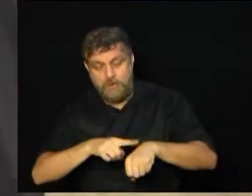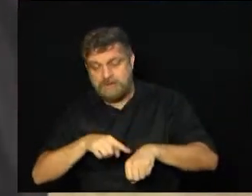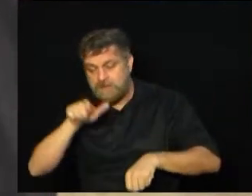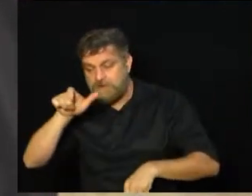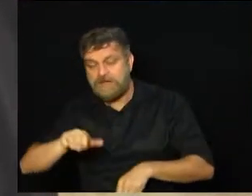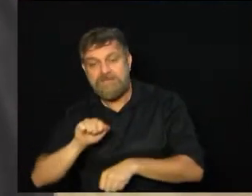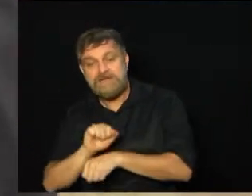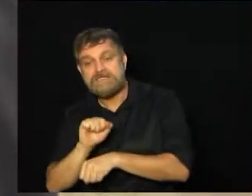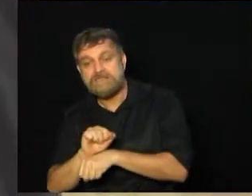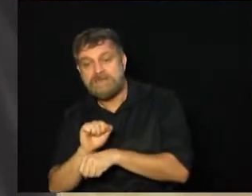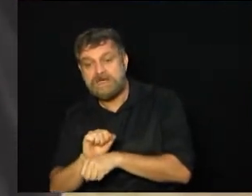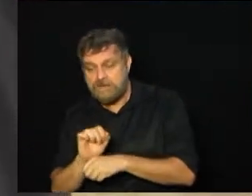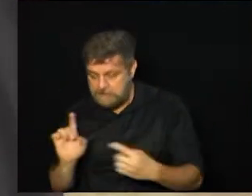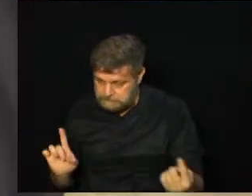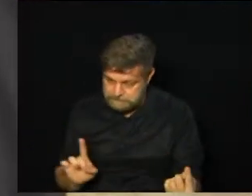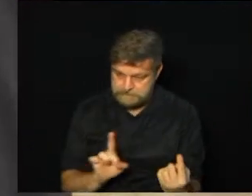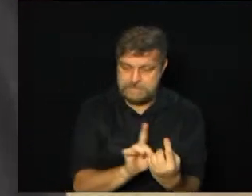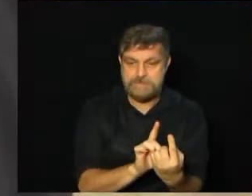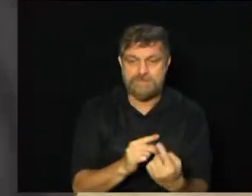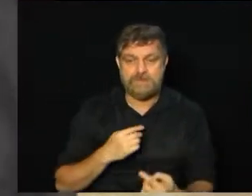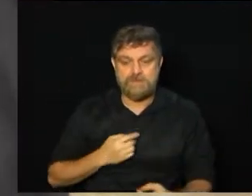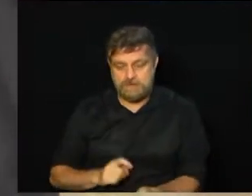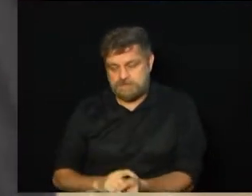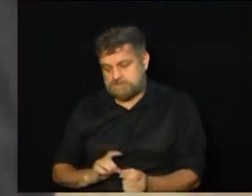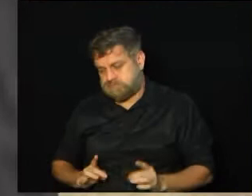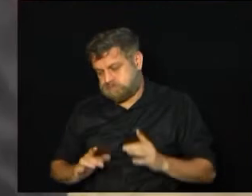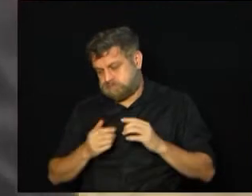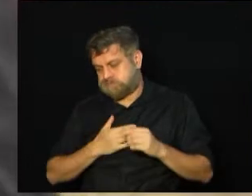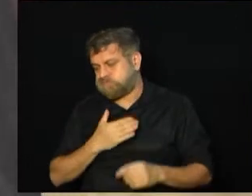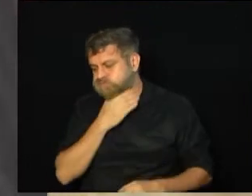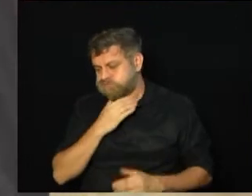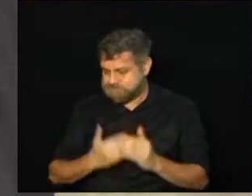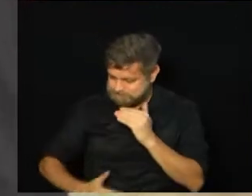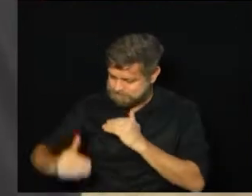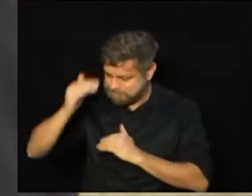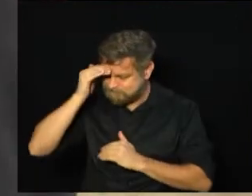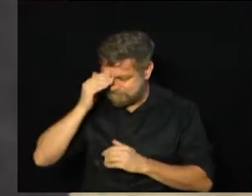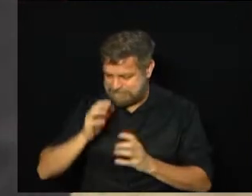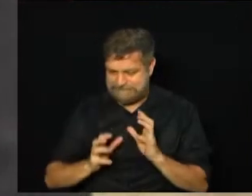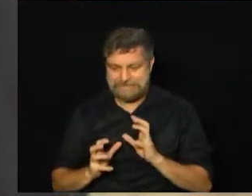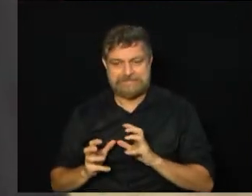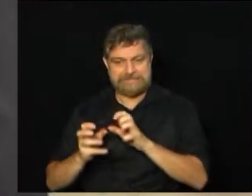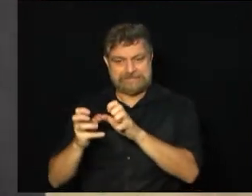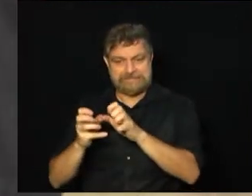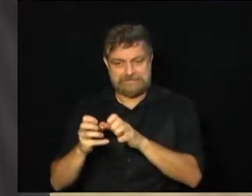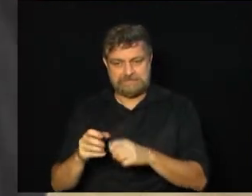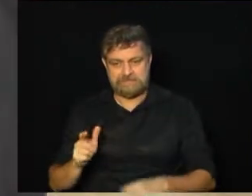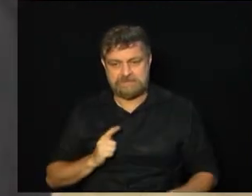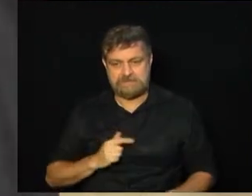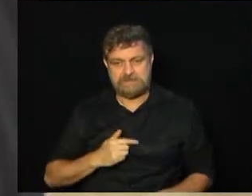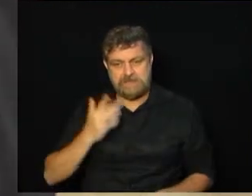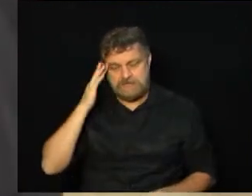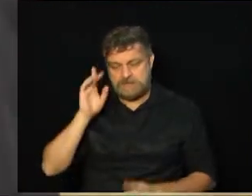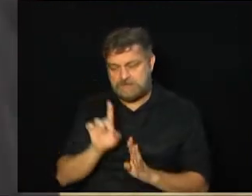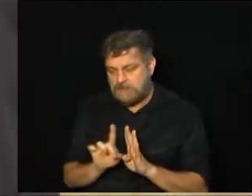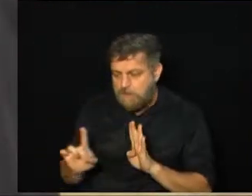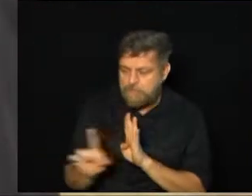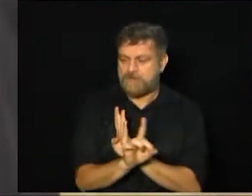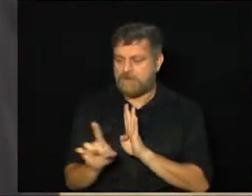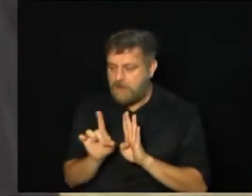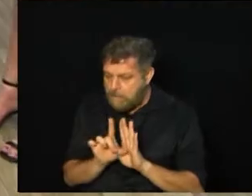para poder ser atendido, para ele não se revoltar e, às vezes, causar aquele tumulto nas recepções, achando que estão passando um na frente do